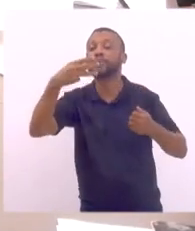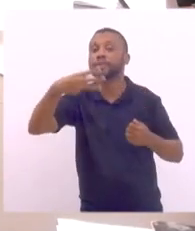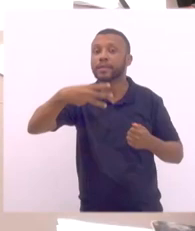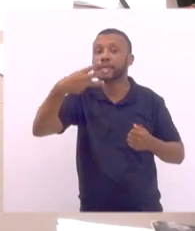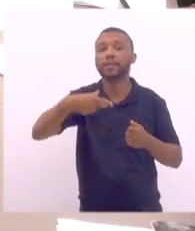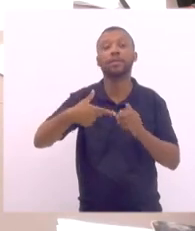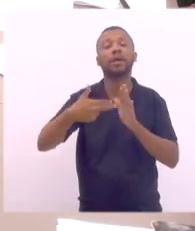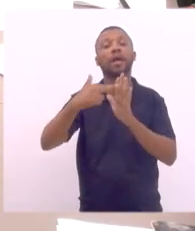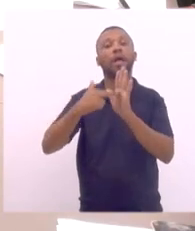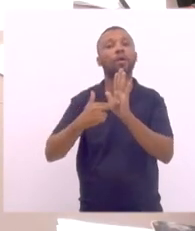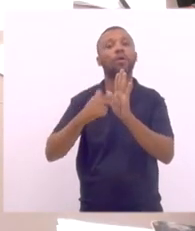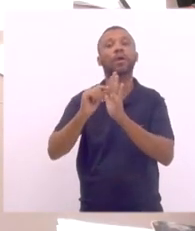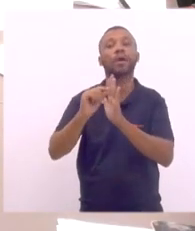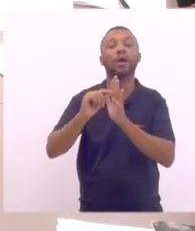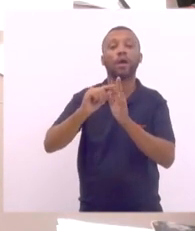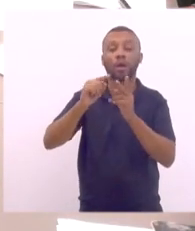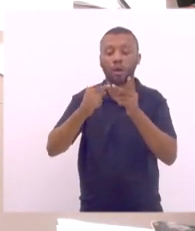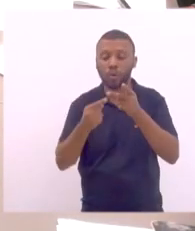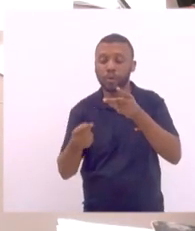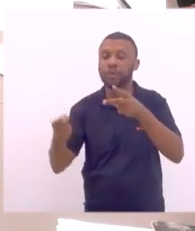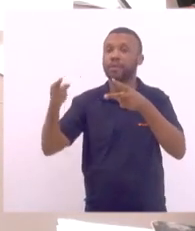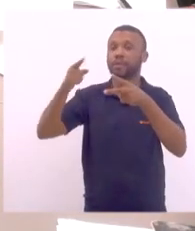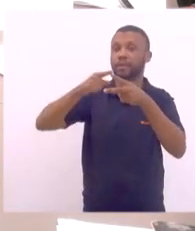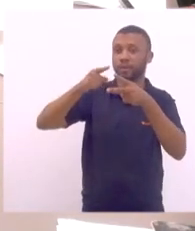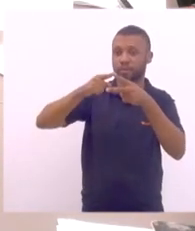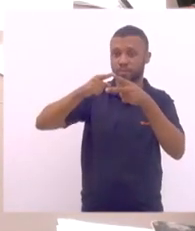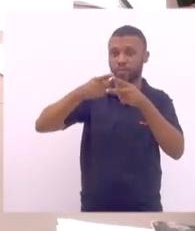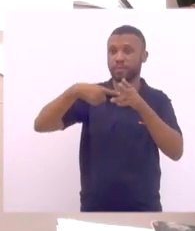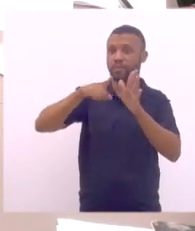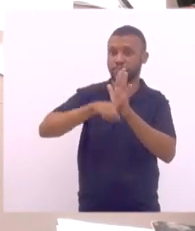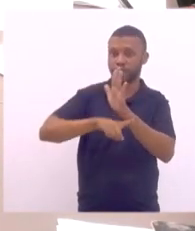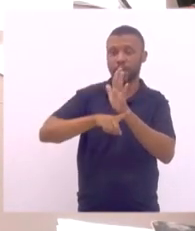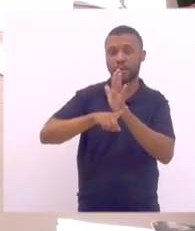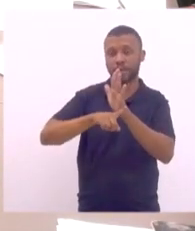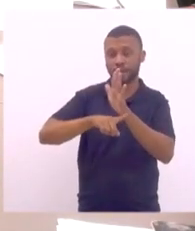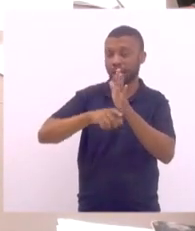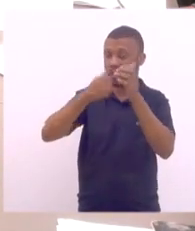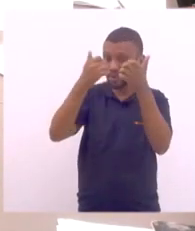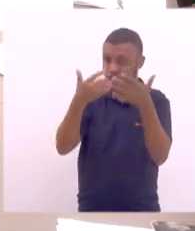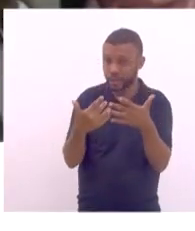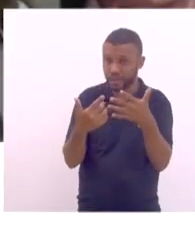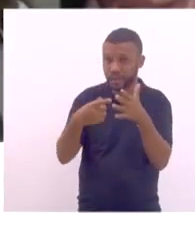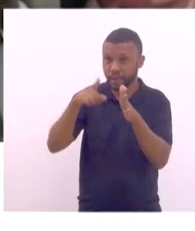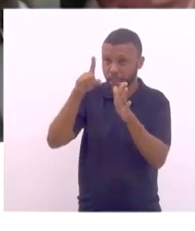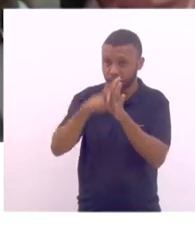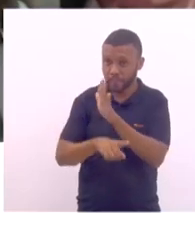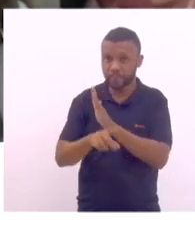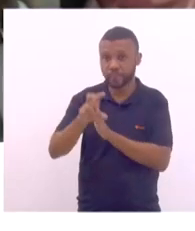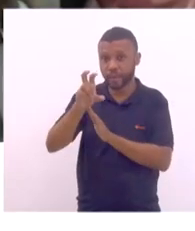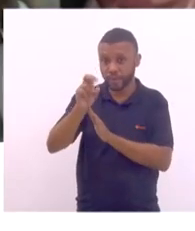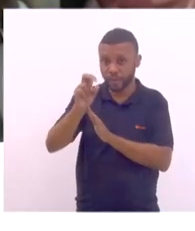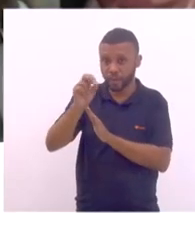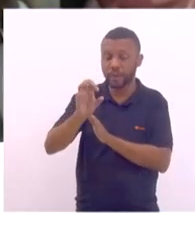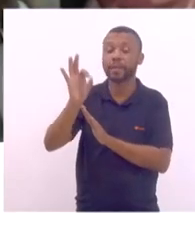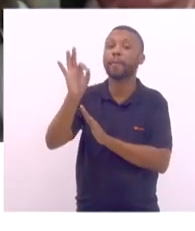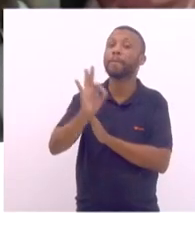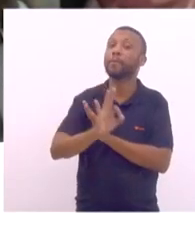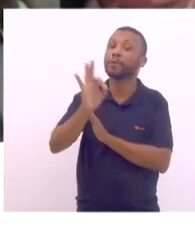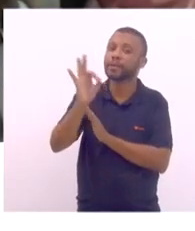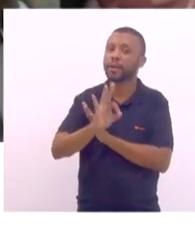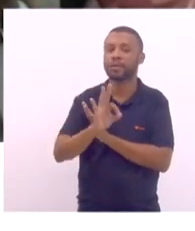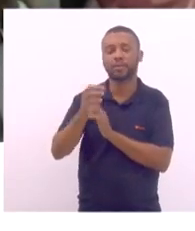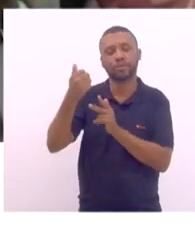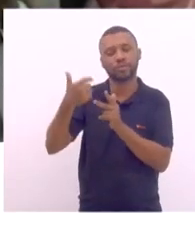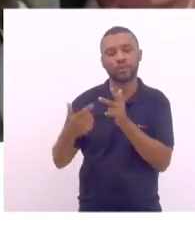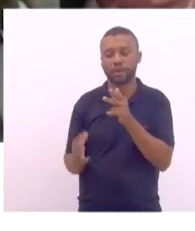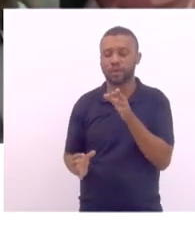regulamenta o segundo da meia entrada. Ela explica que meia entrada vai ter entende que, 50%. Eu sei, mas vai